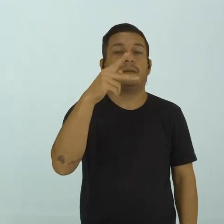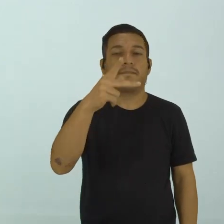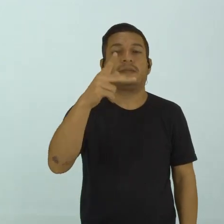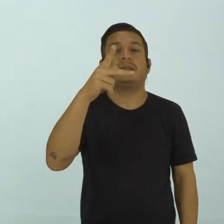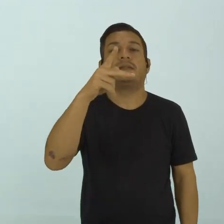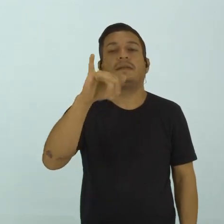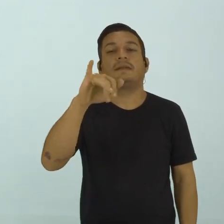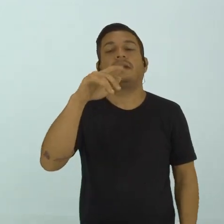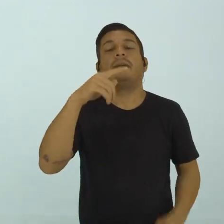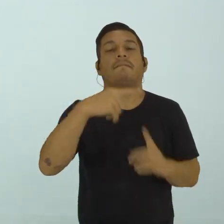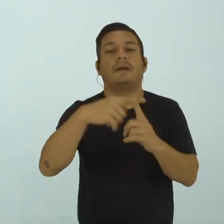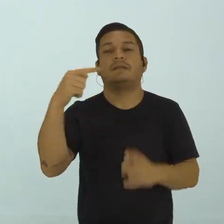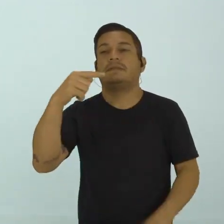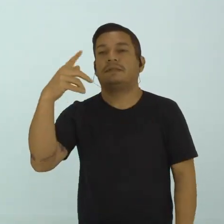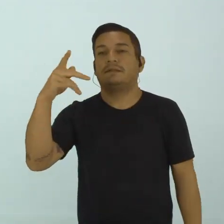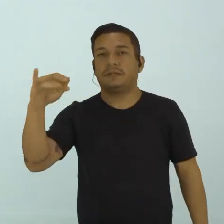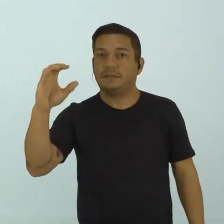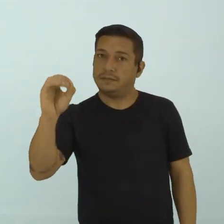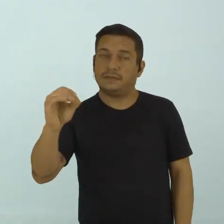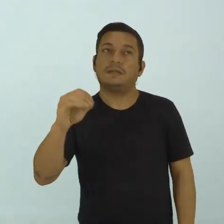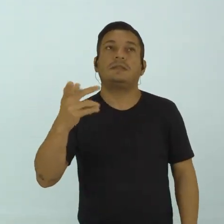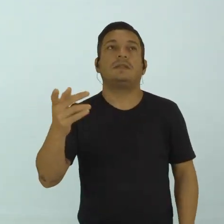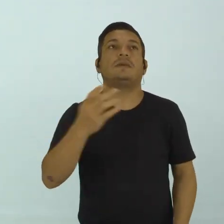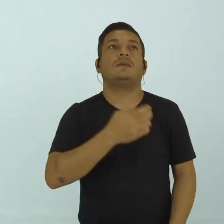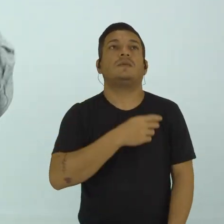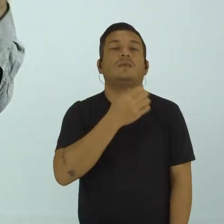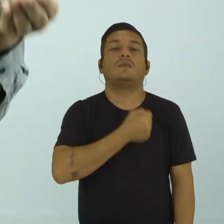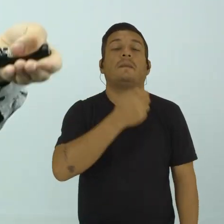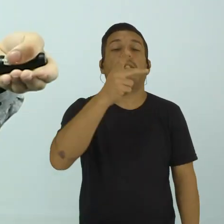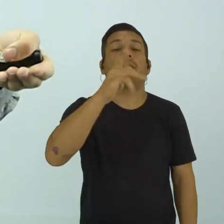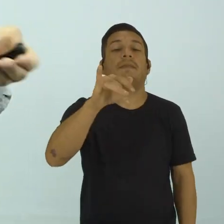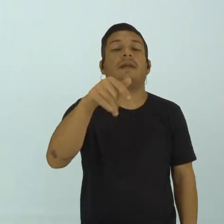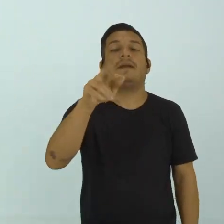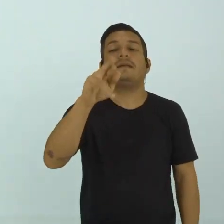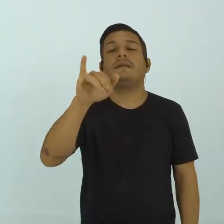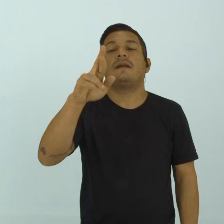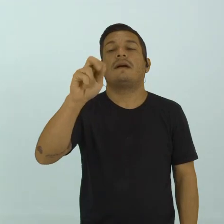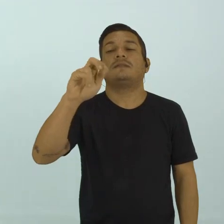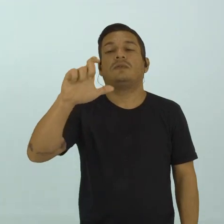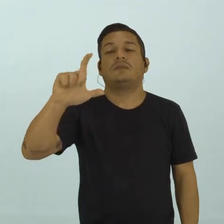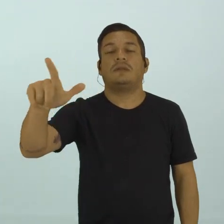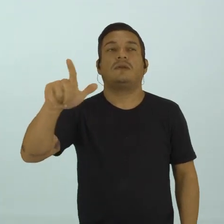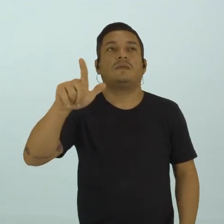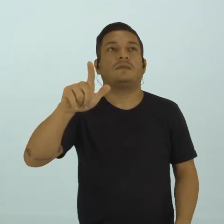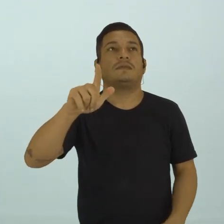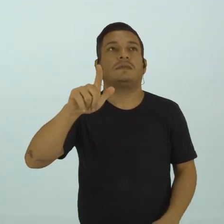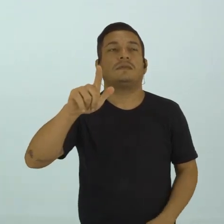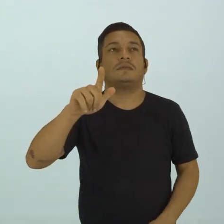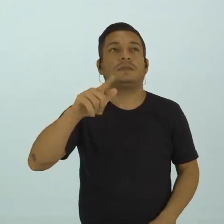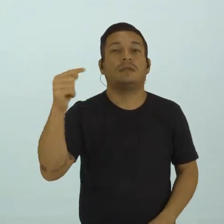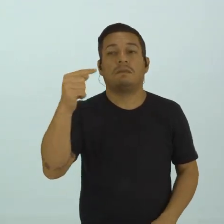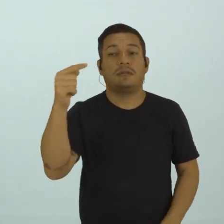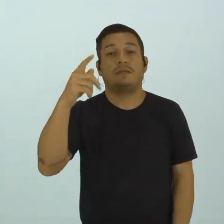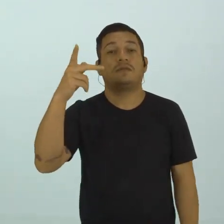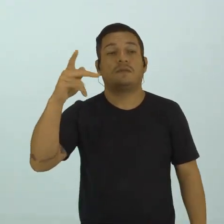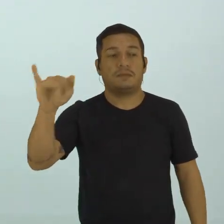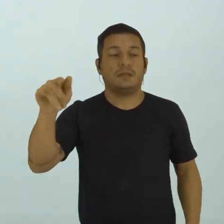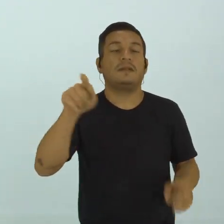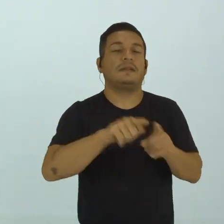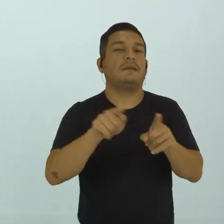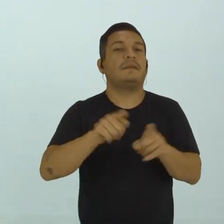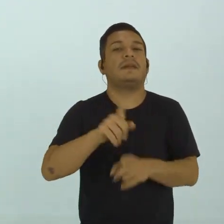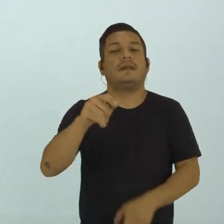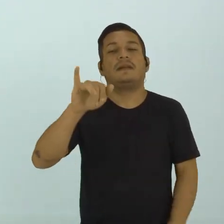π seria 0. Gente, ó, o número π é irracional e o oposto dele, menos π, também é um